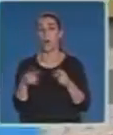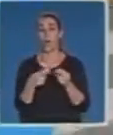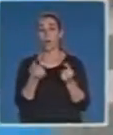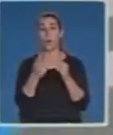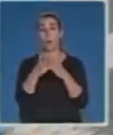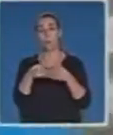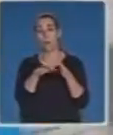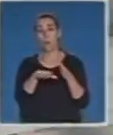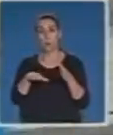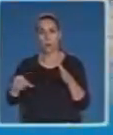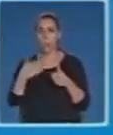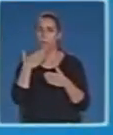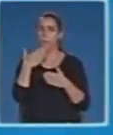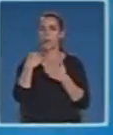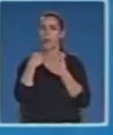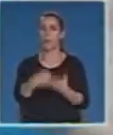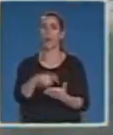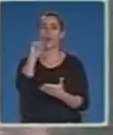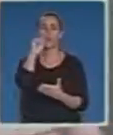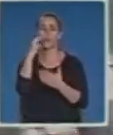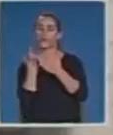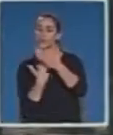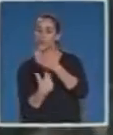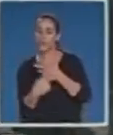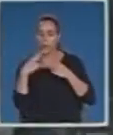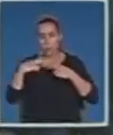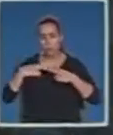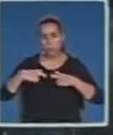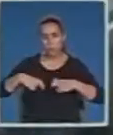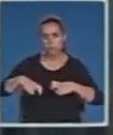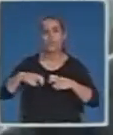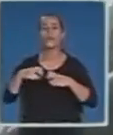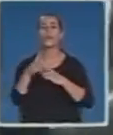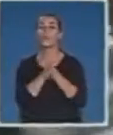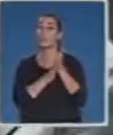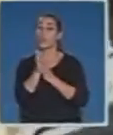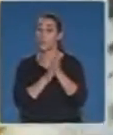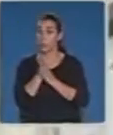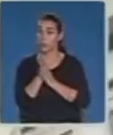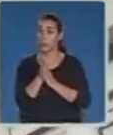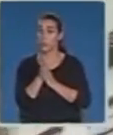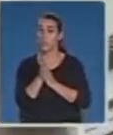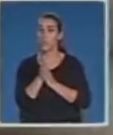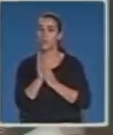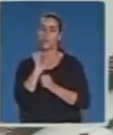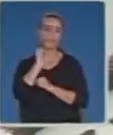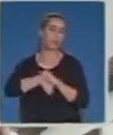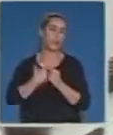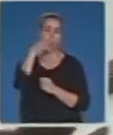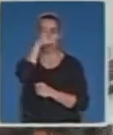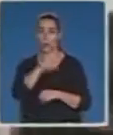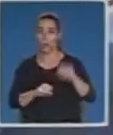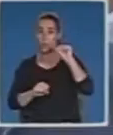vem propor apoio ao turismo subaquático de arqueologia e aproveita para deitar ao fundo o governo do PS quando